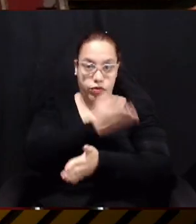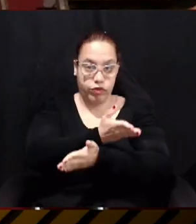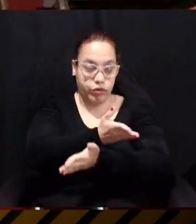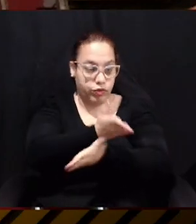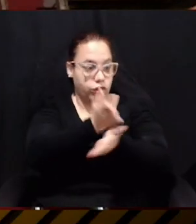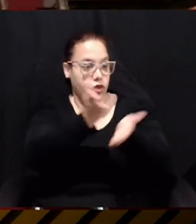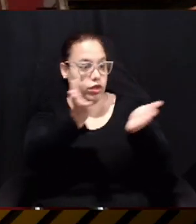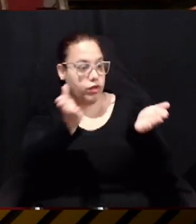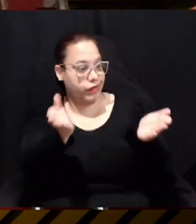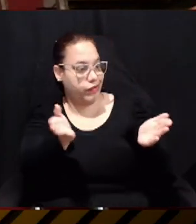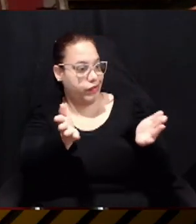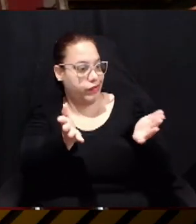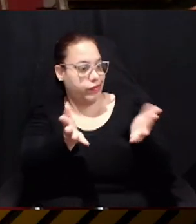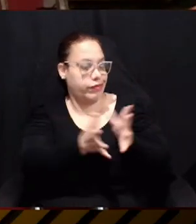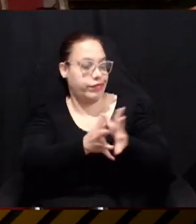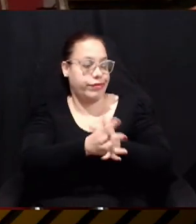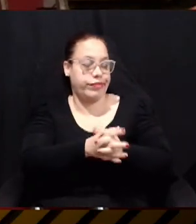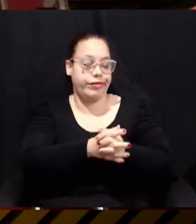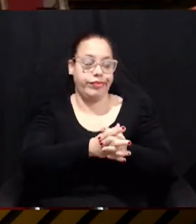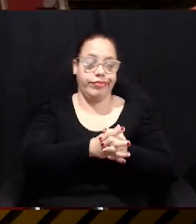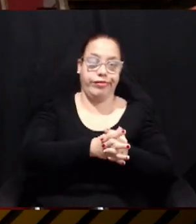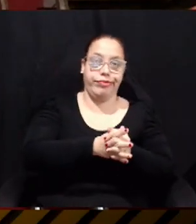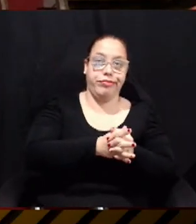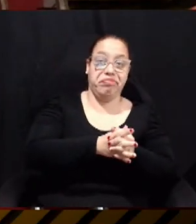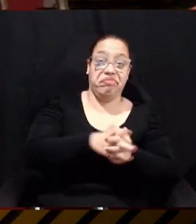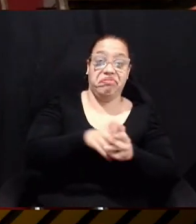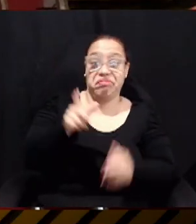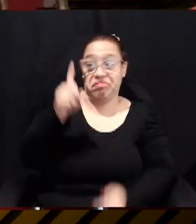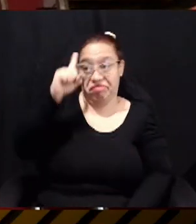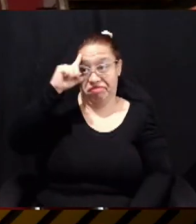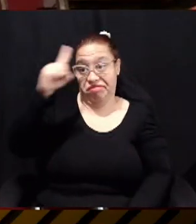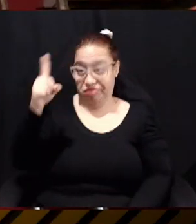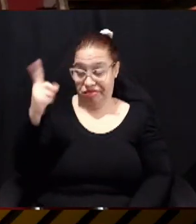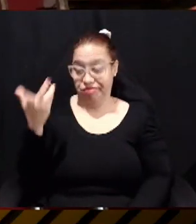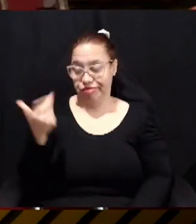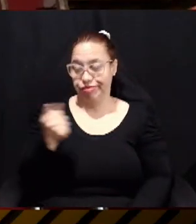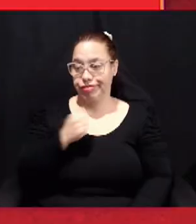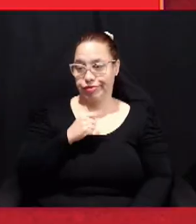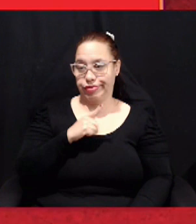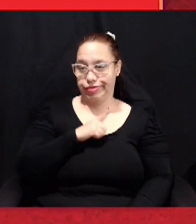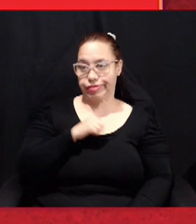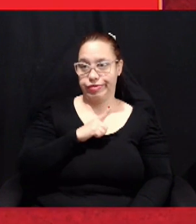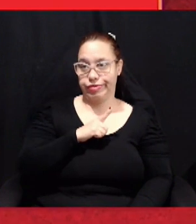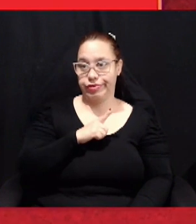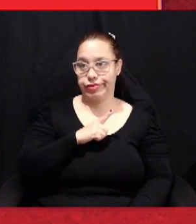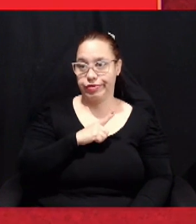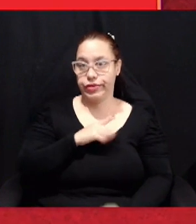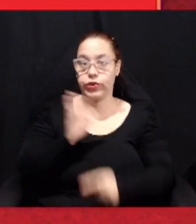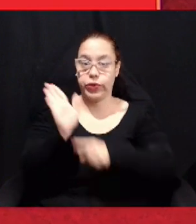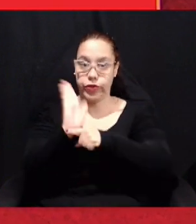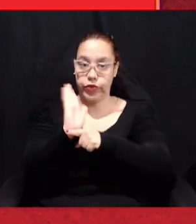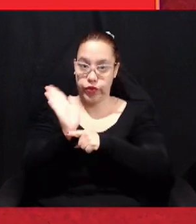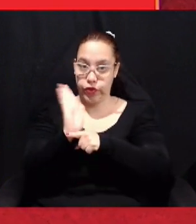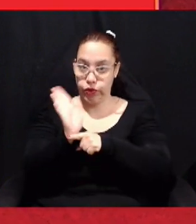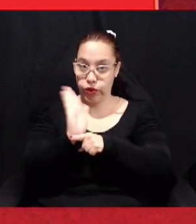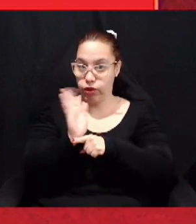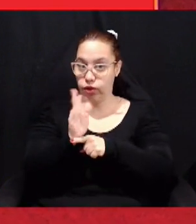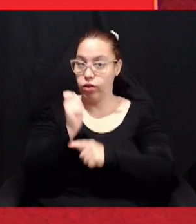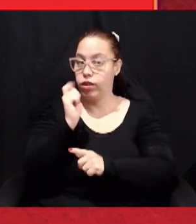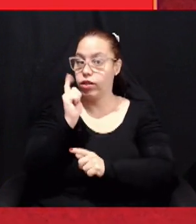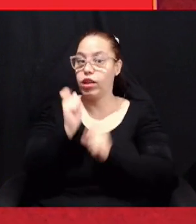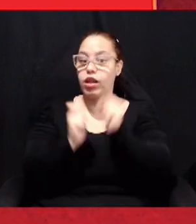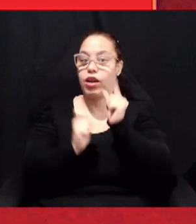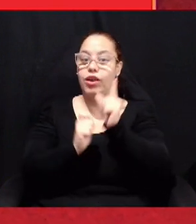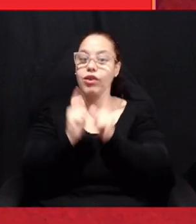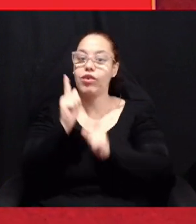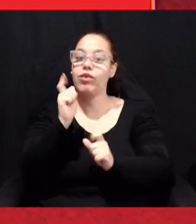uma forma que, se algum dia realmente tiver o filme, talvez já exista